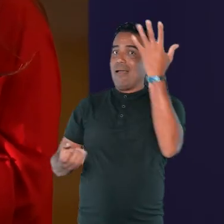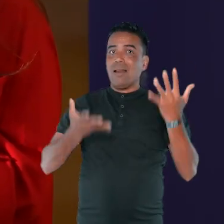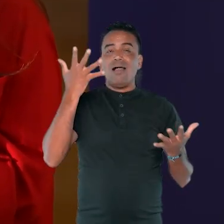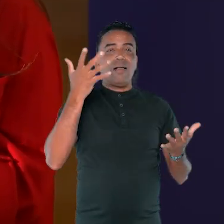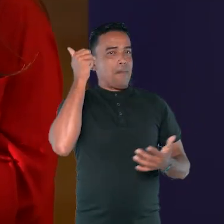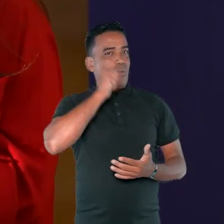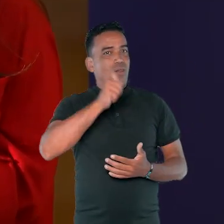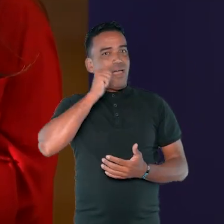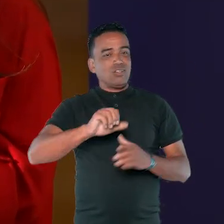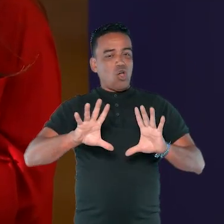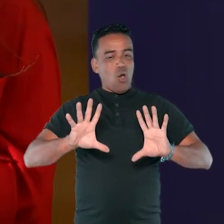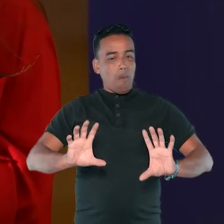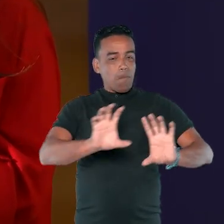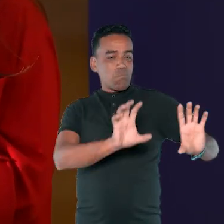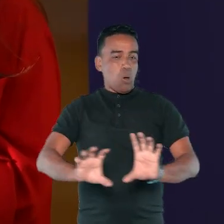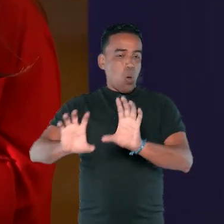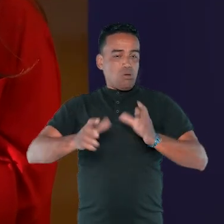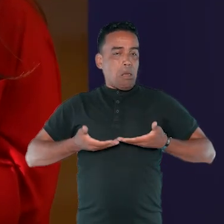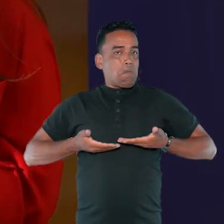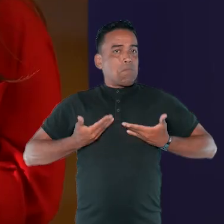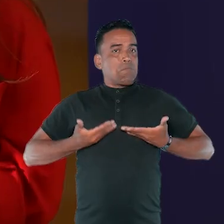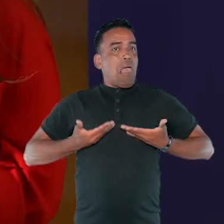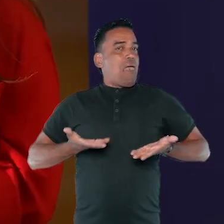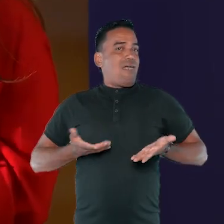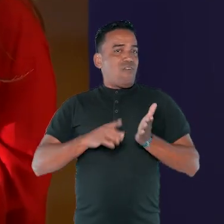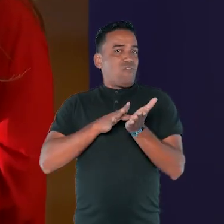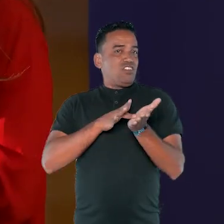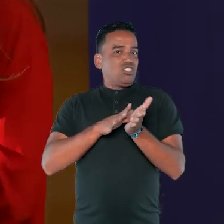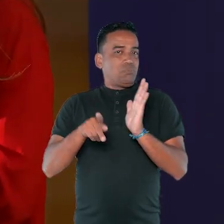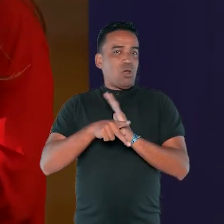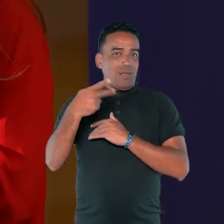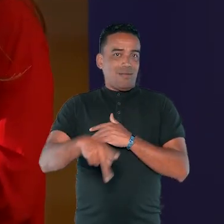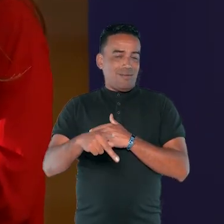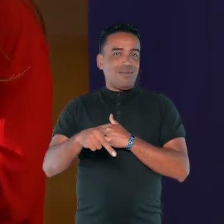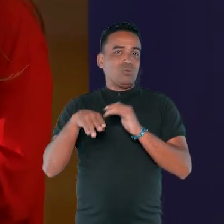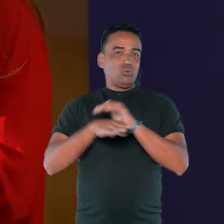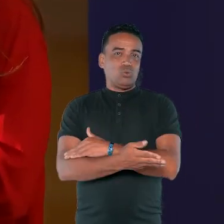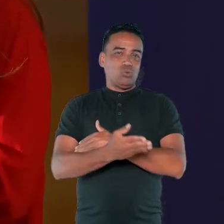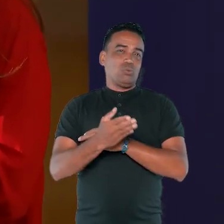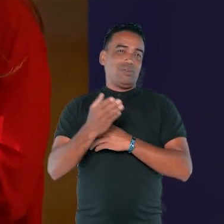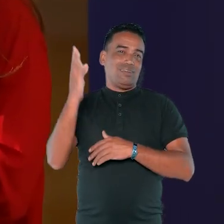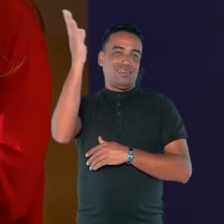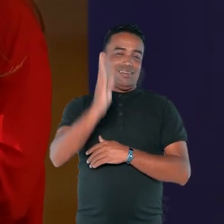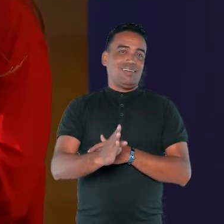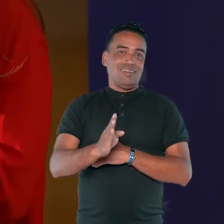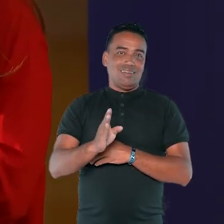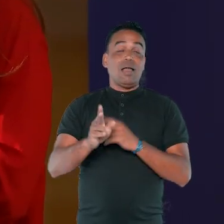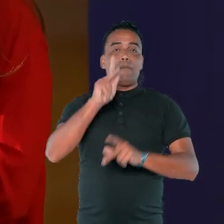revista, bundas e peitos fingindo que é coisa nossa. Povo também são